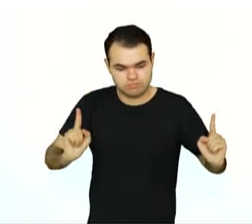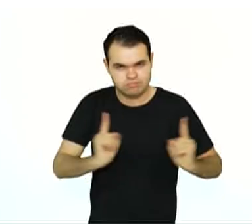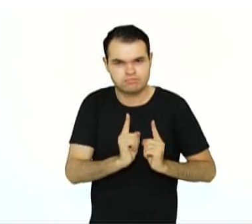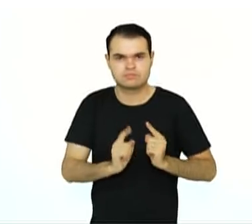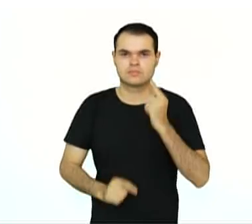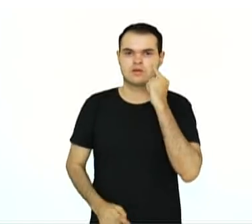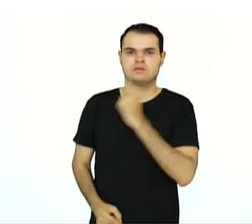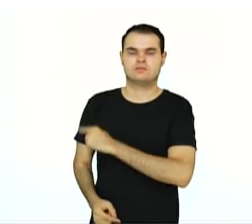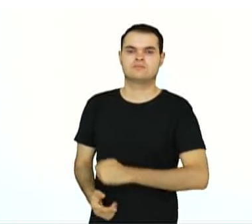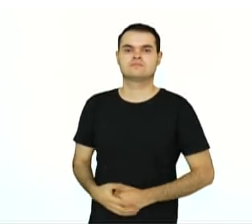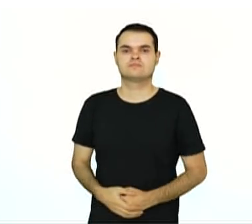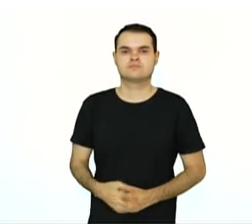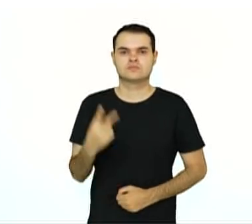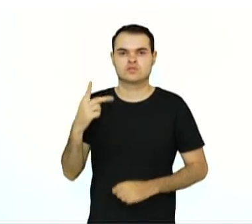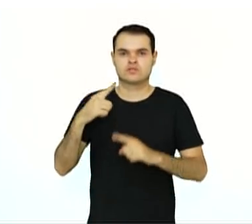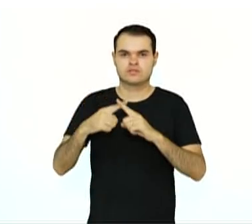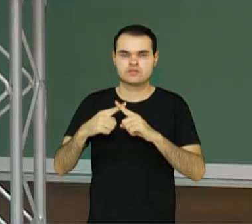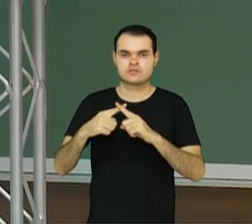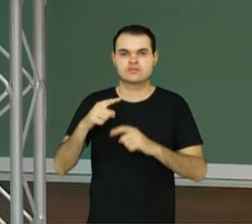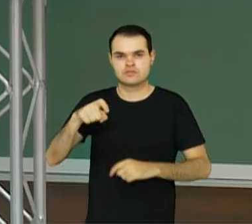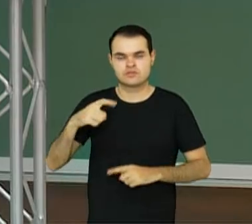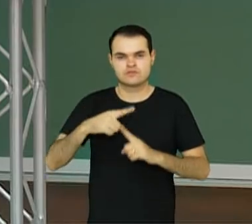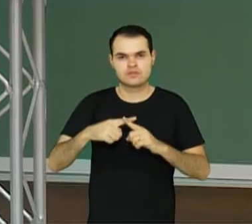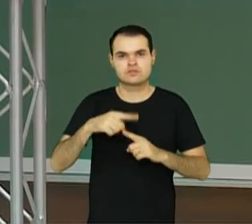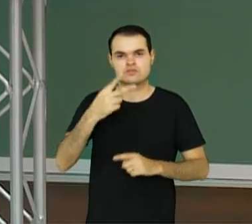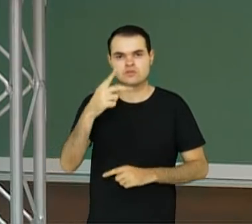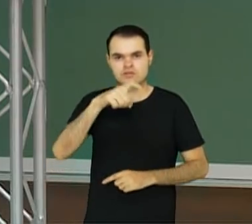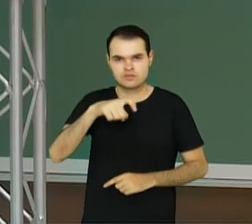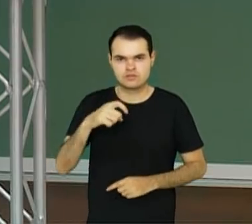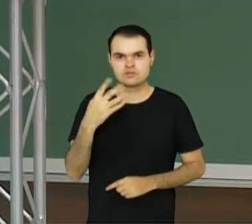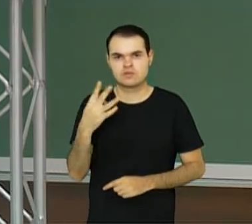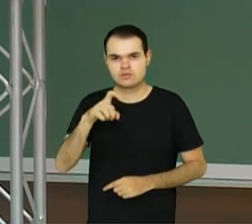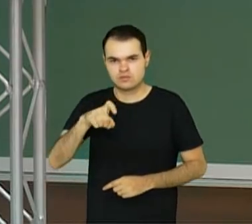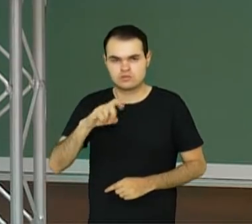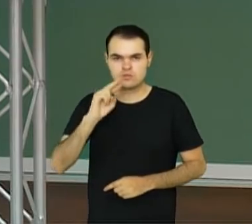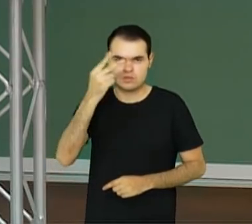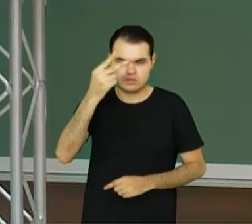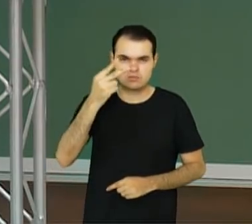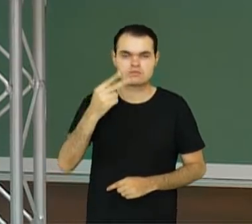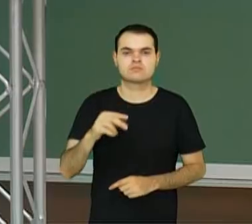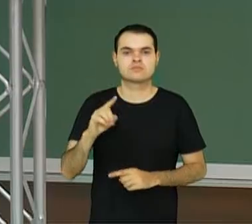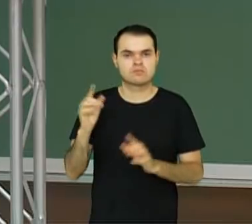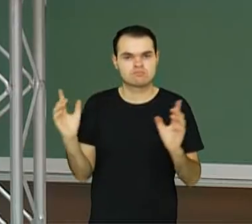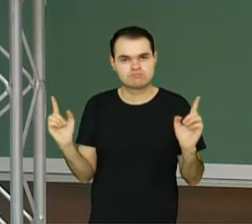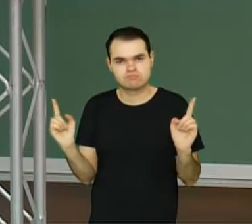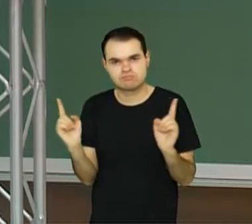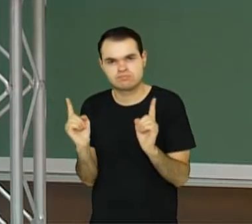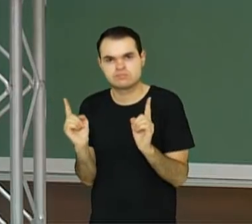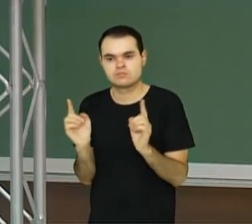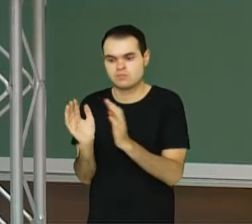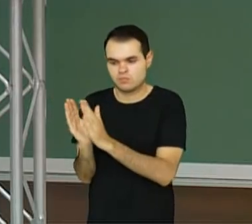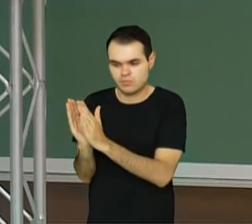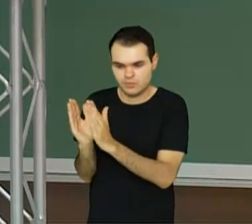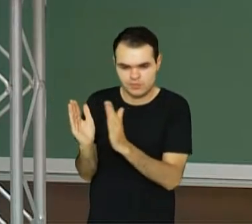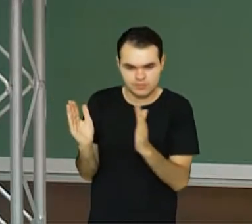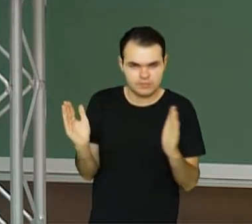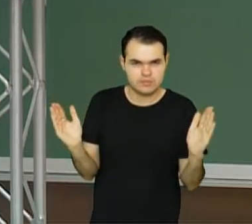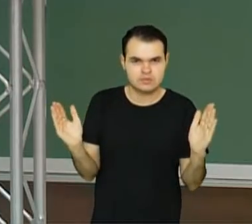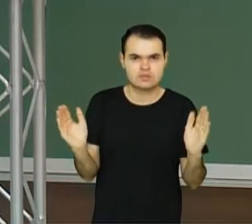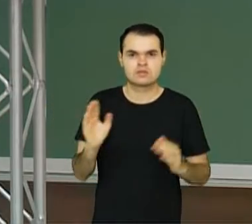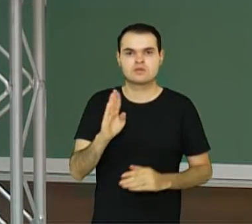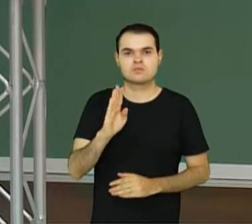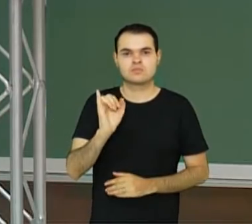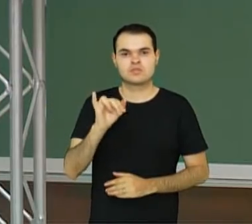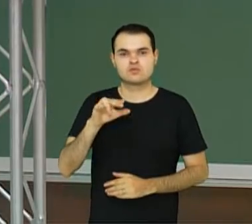olhada. 2x vezes 2x é 4x ao quadrado. 2x vezes 2 é 4x. Eu tenho um binômio